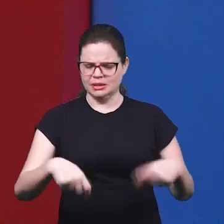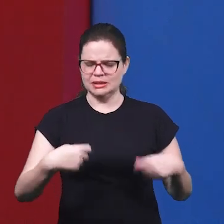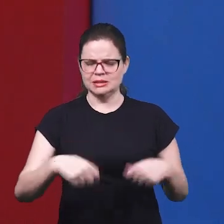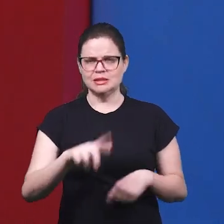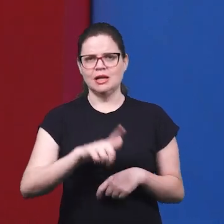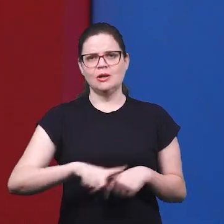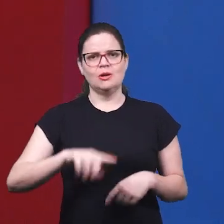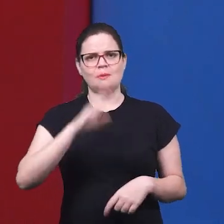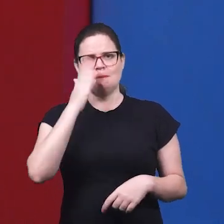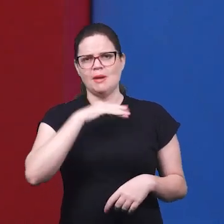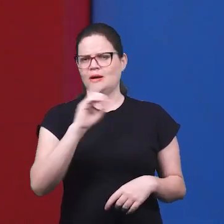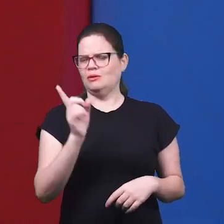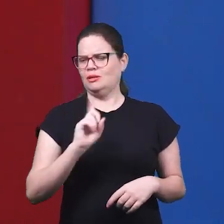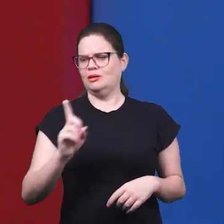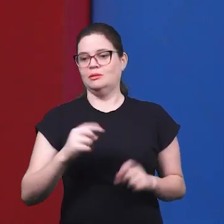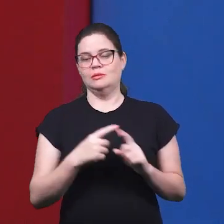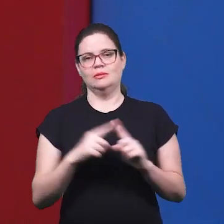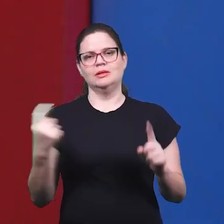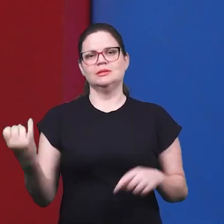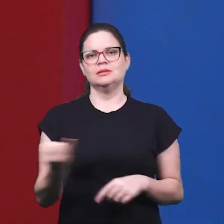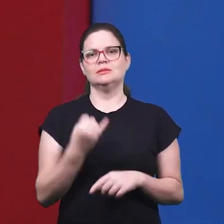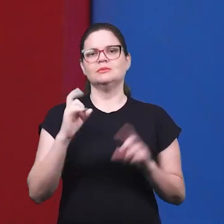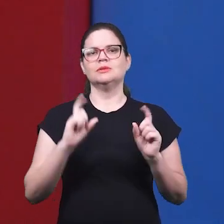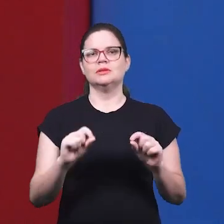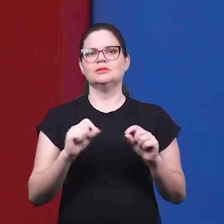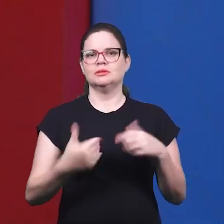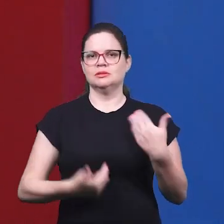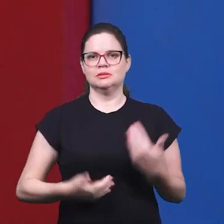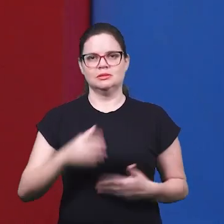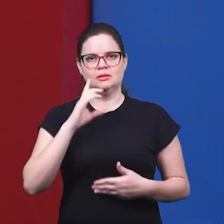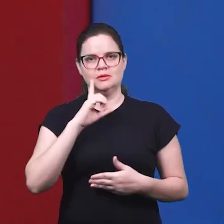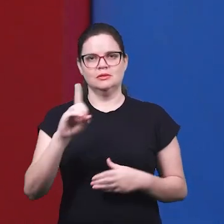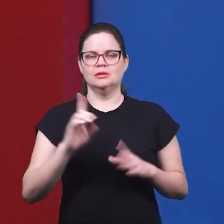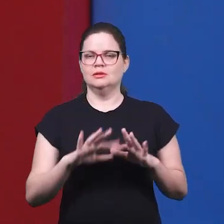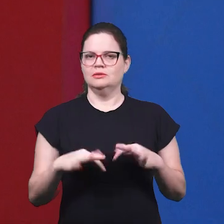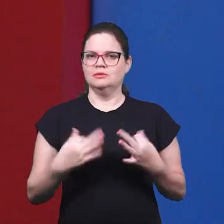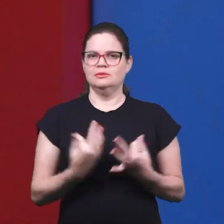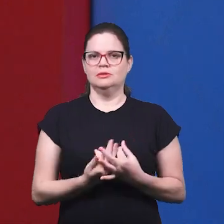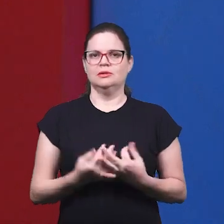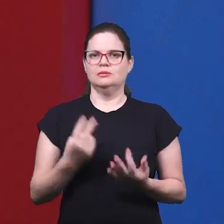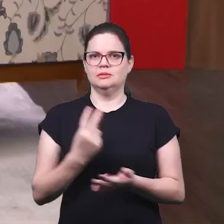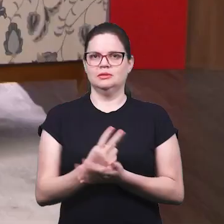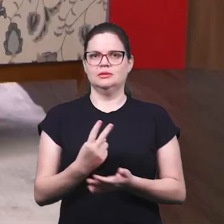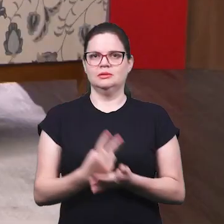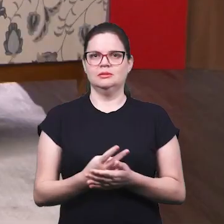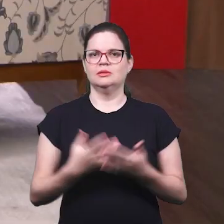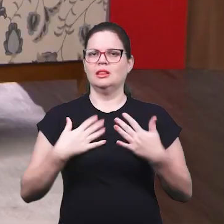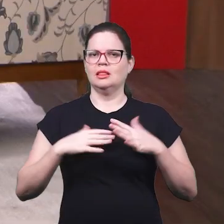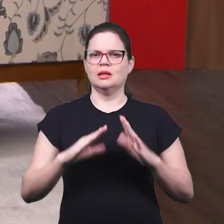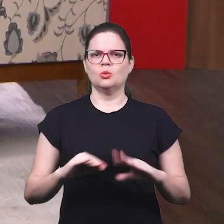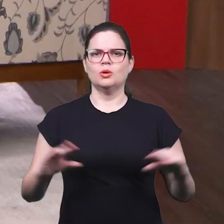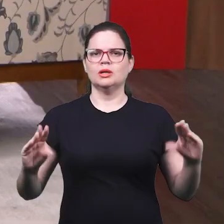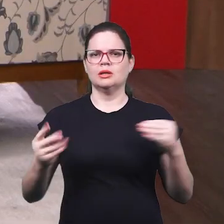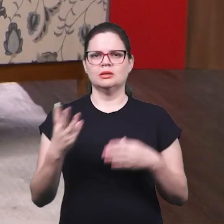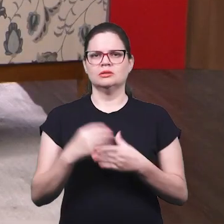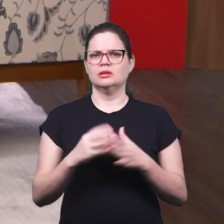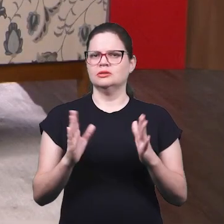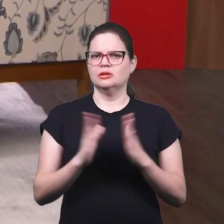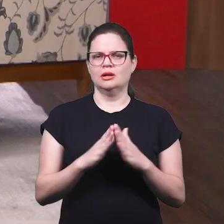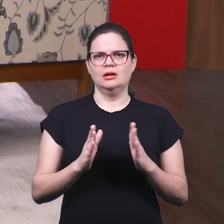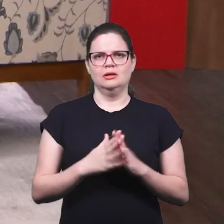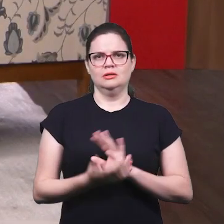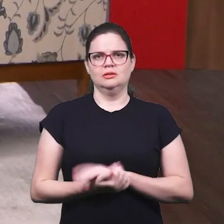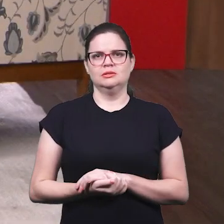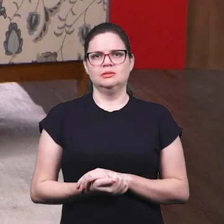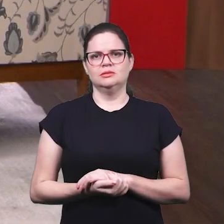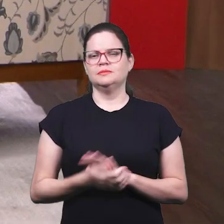Claro, mas o importante é servir a Deus, É ter uma família a tranquilidade do lar, entendeu?